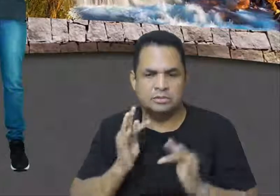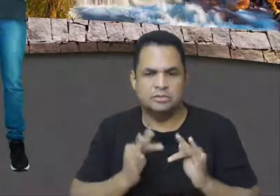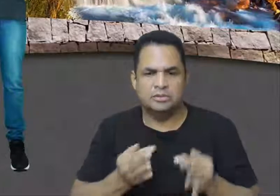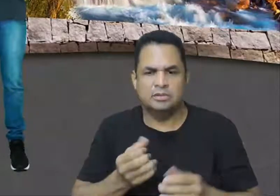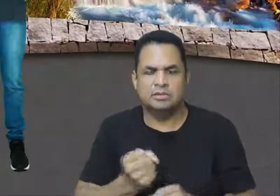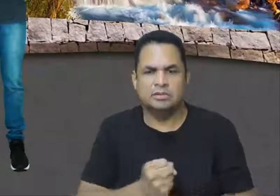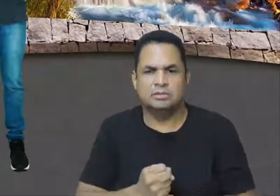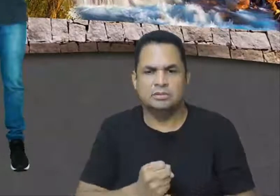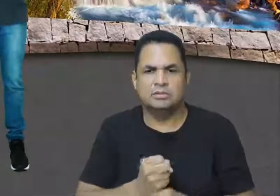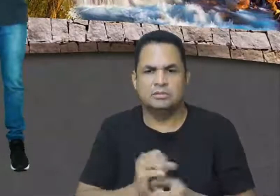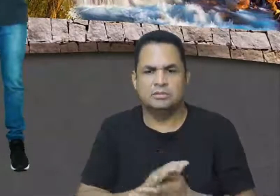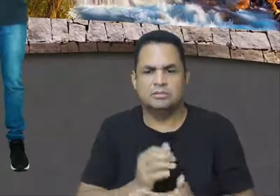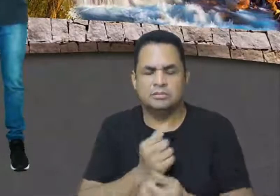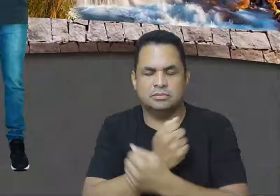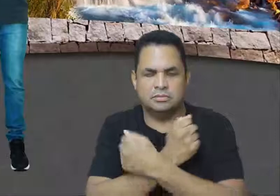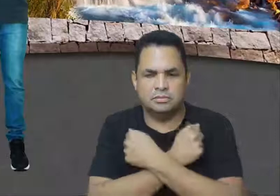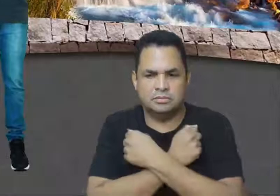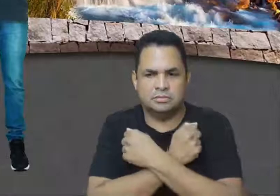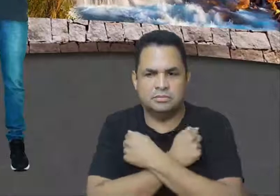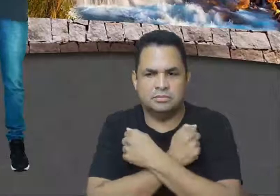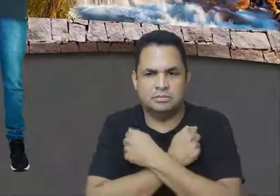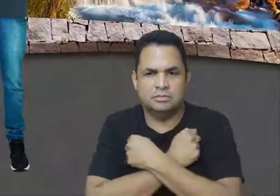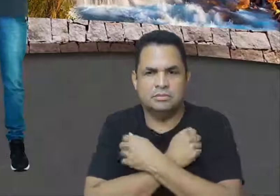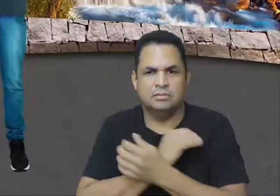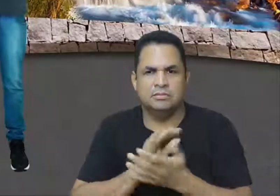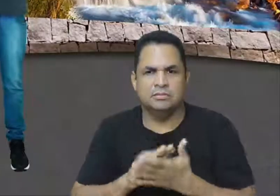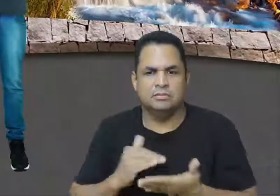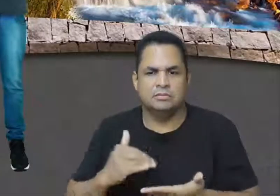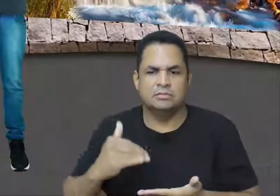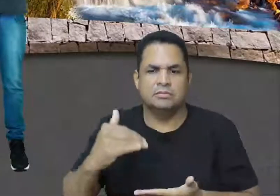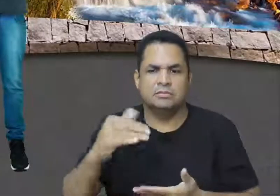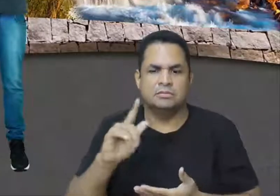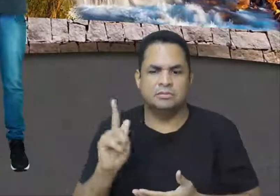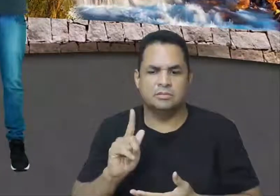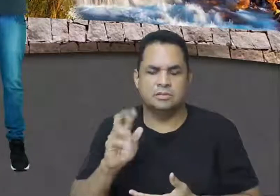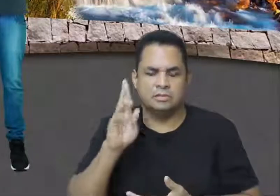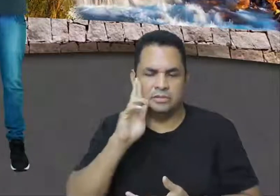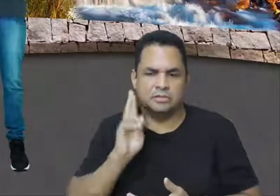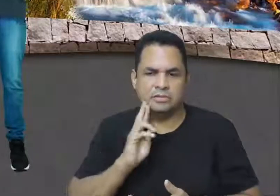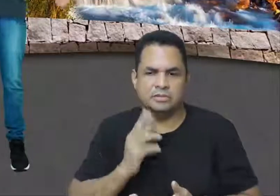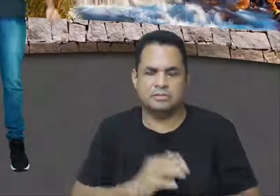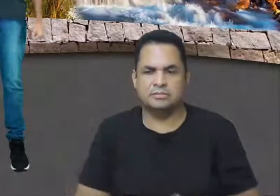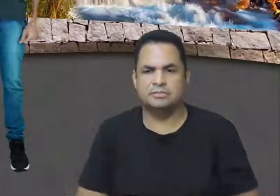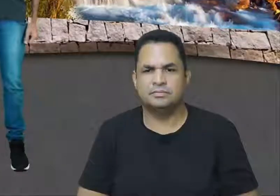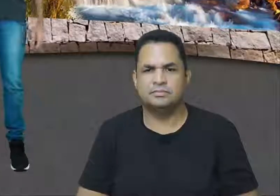final do ano, ok? Um forte abraço a todos e até Geografia de Rondônia.